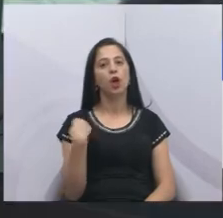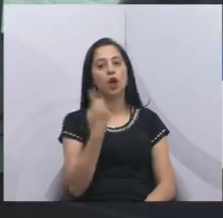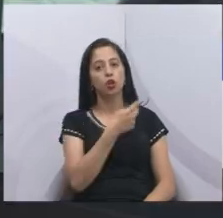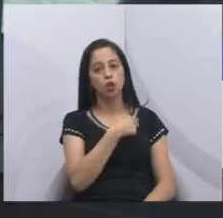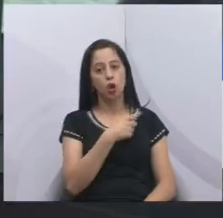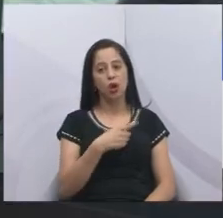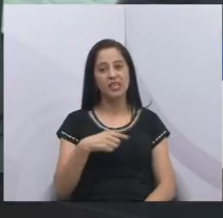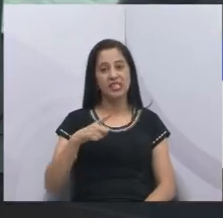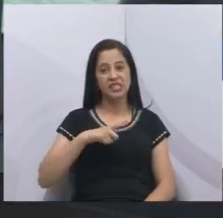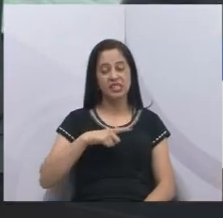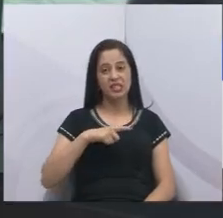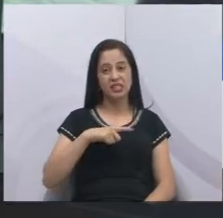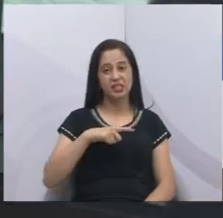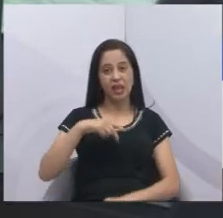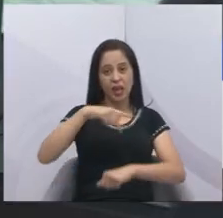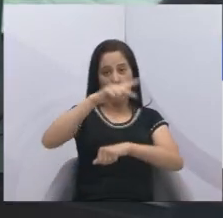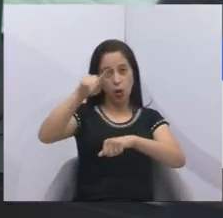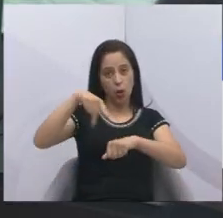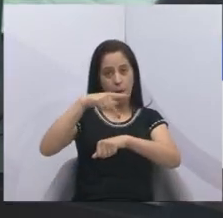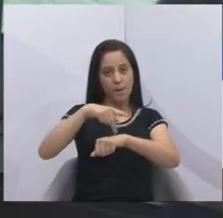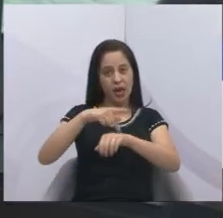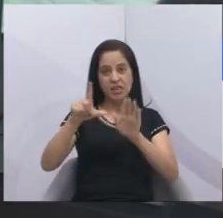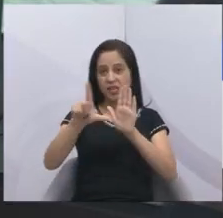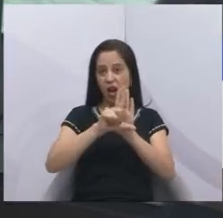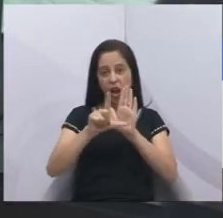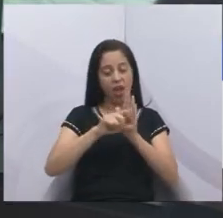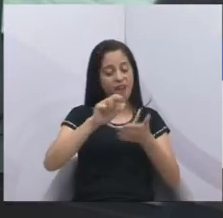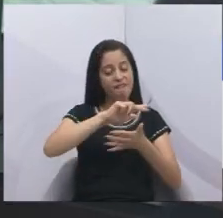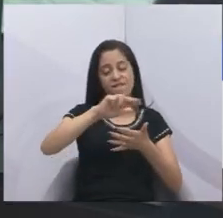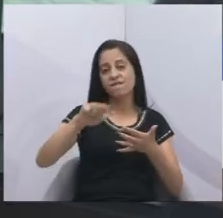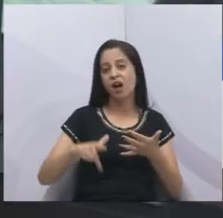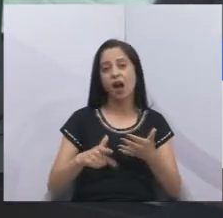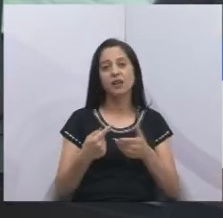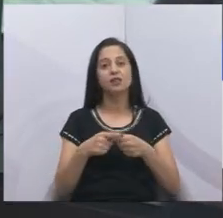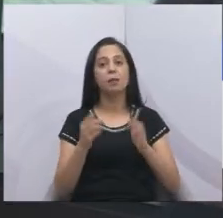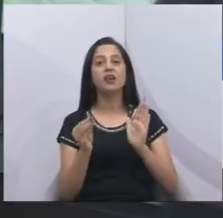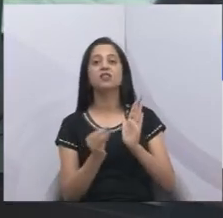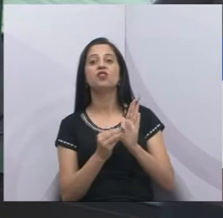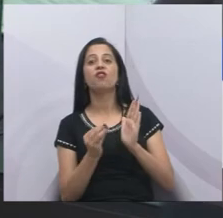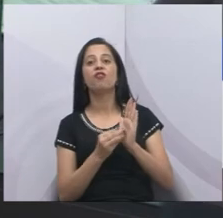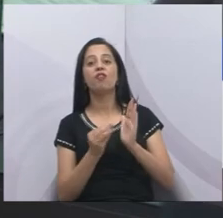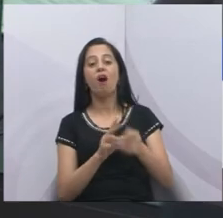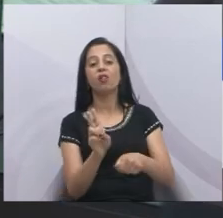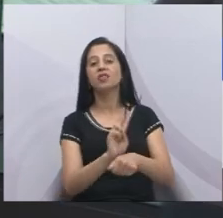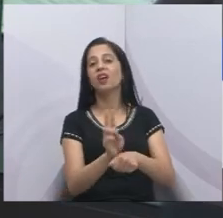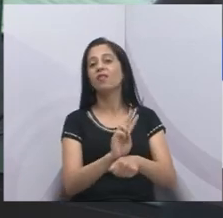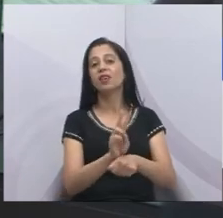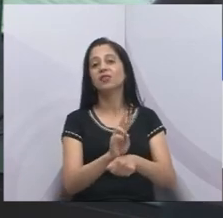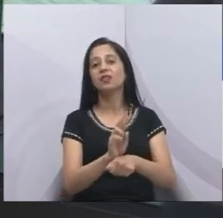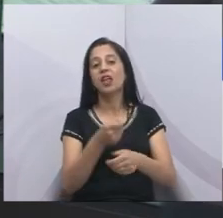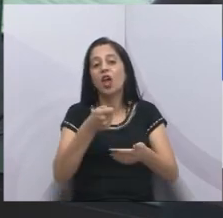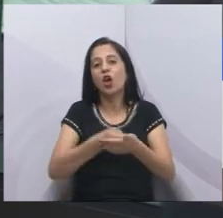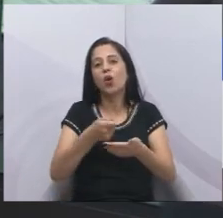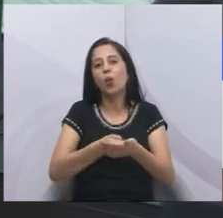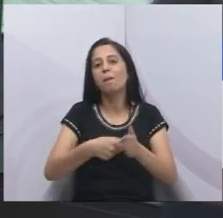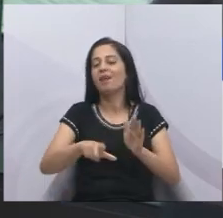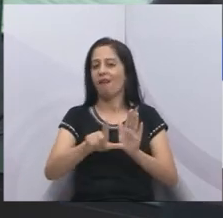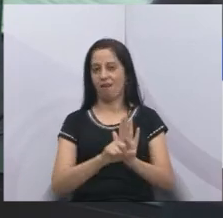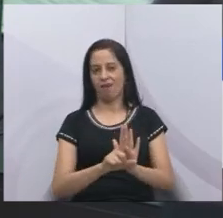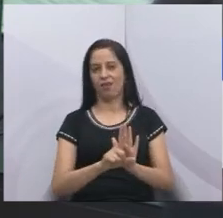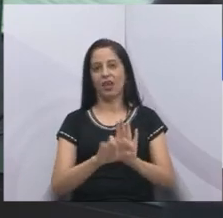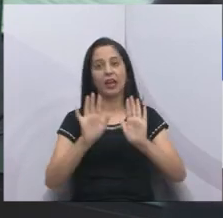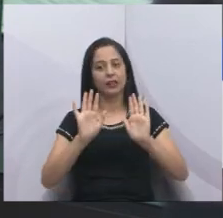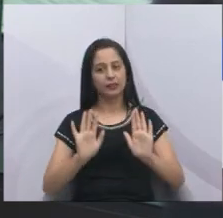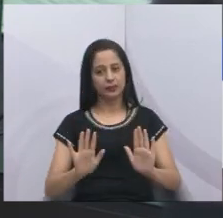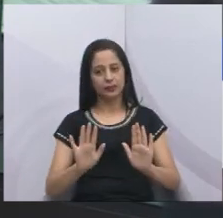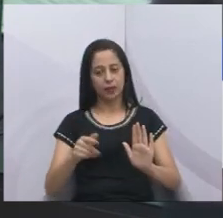temos no país muitas leis, mas que falta fiscalização para o seu efetivo cumprimento. Nesse